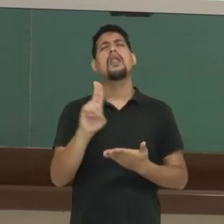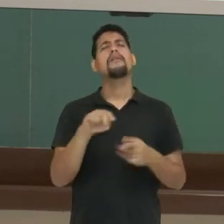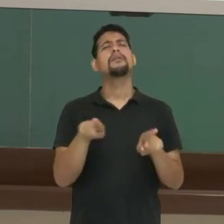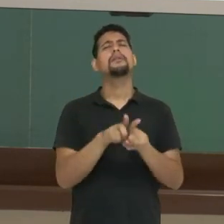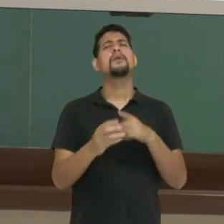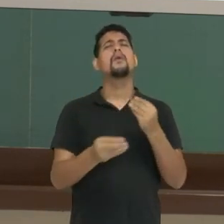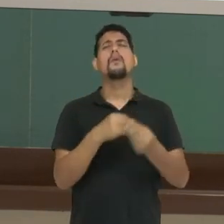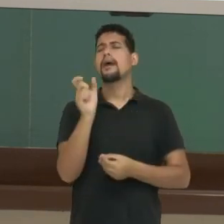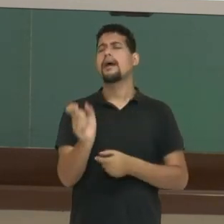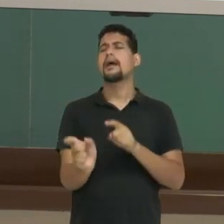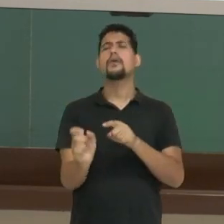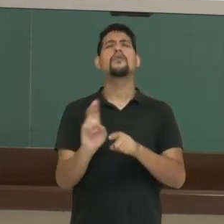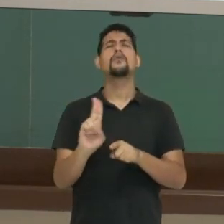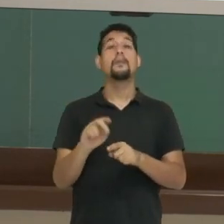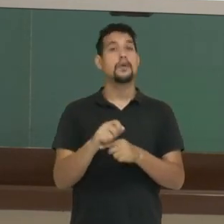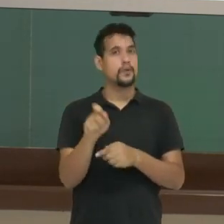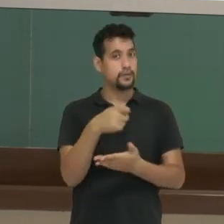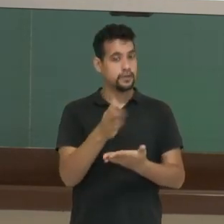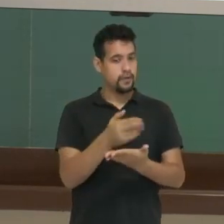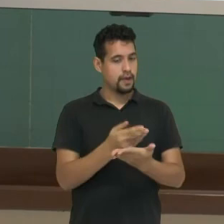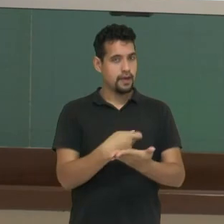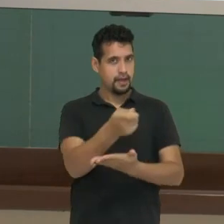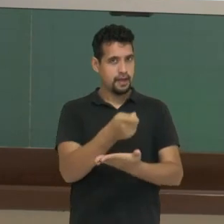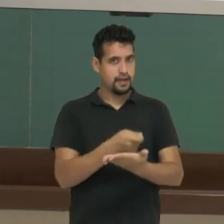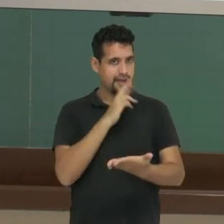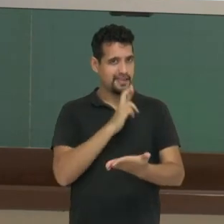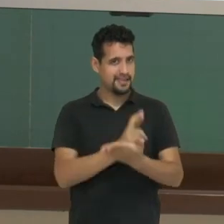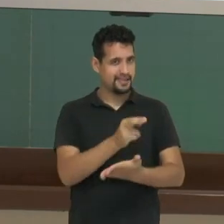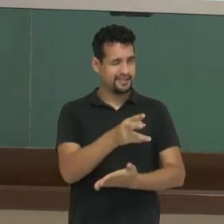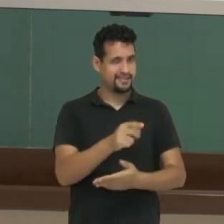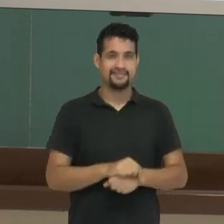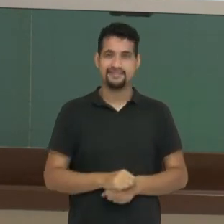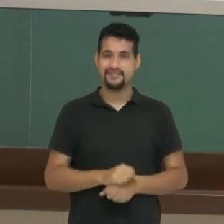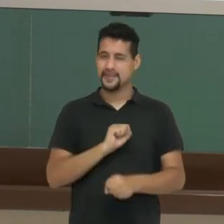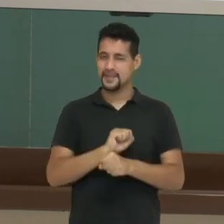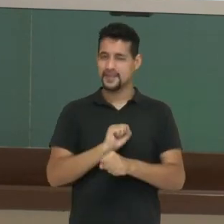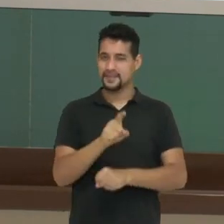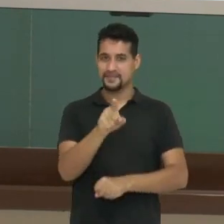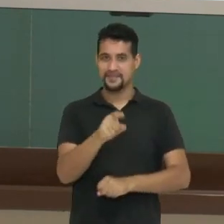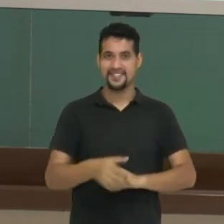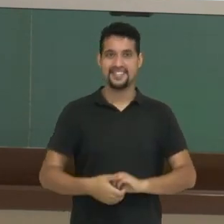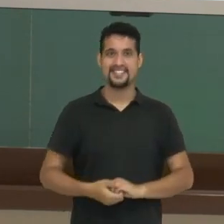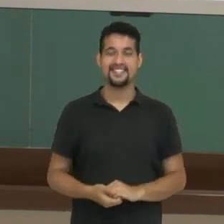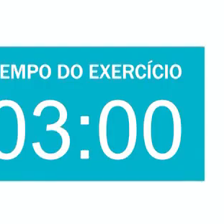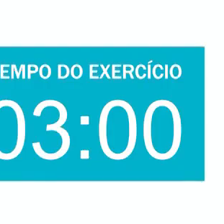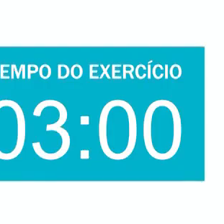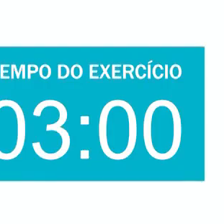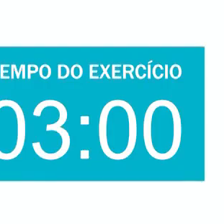se caracteriza. Pegue seu caderno e responda. Eu te aguardo.